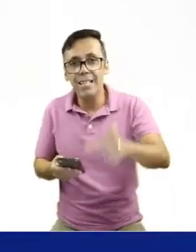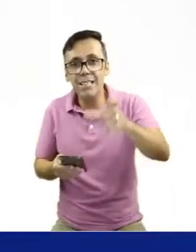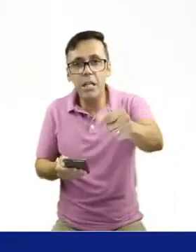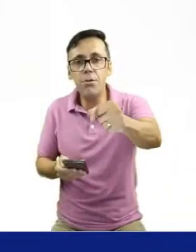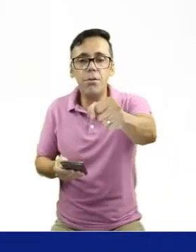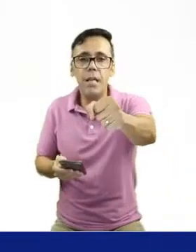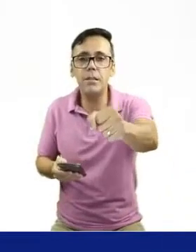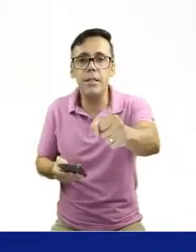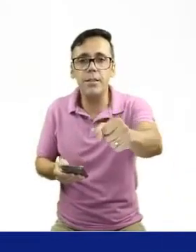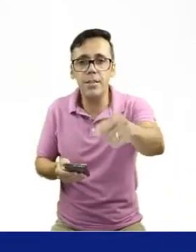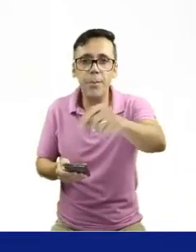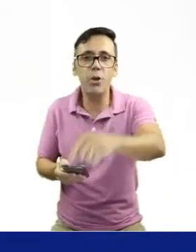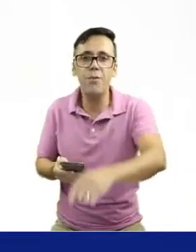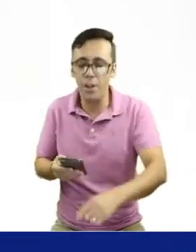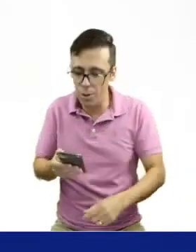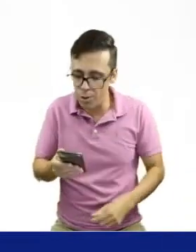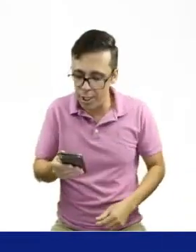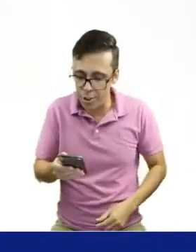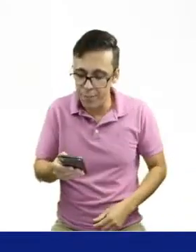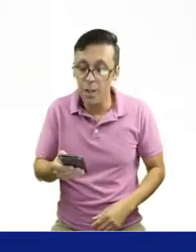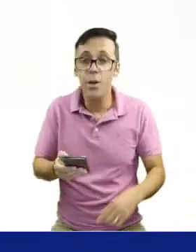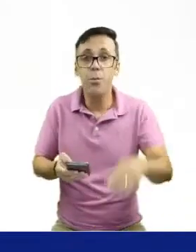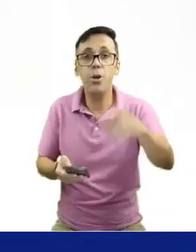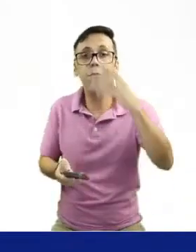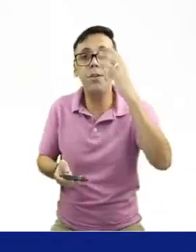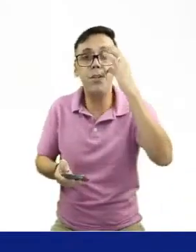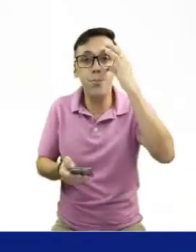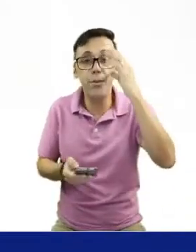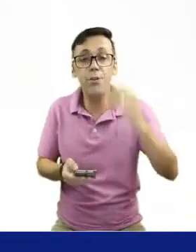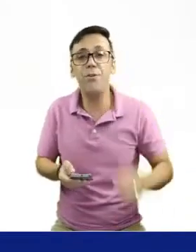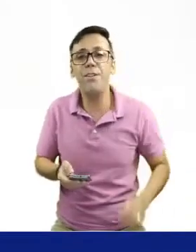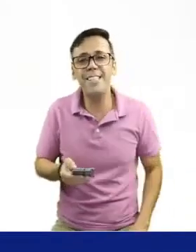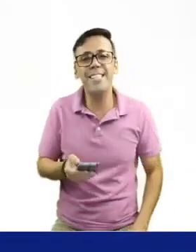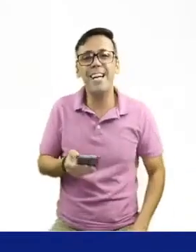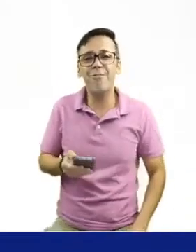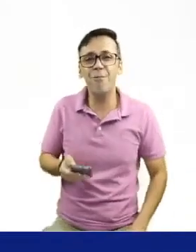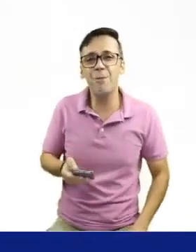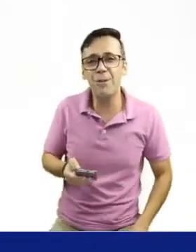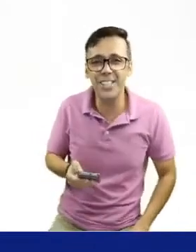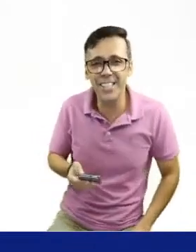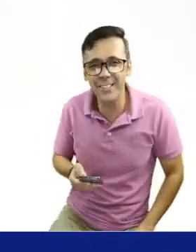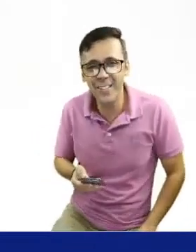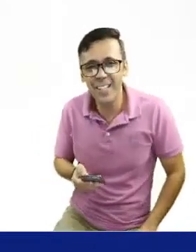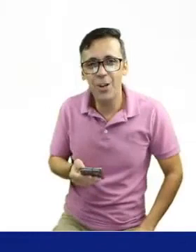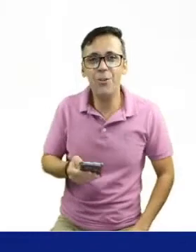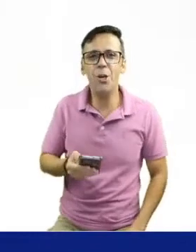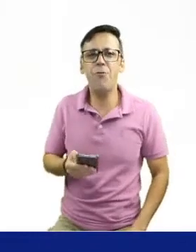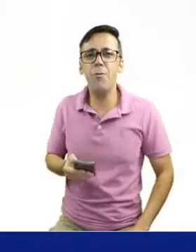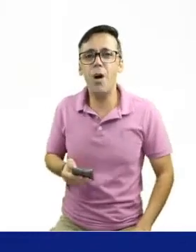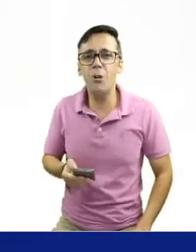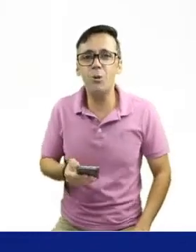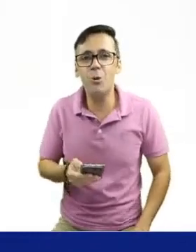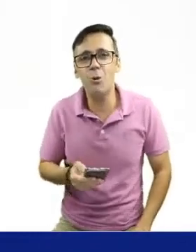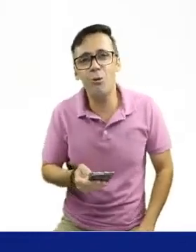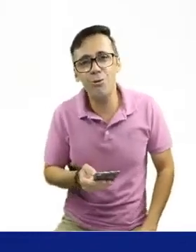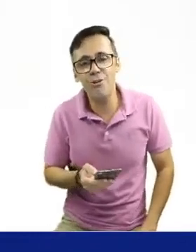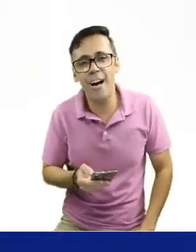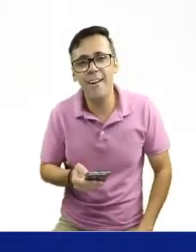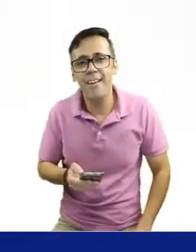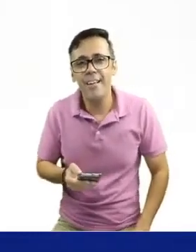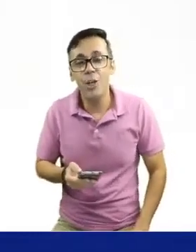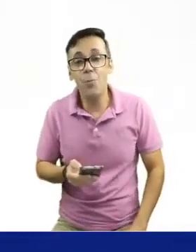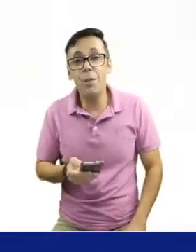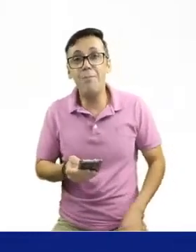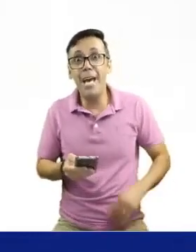homologados dentro dessa lista só que ele tá falando isso gente porque eu fiz isso eu fiz esse desafio com Rodrigo Rodrigo foi o Alan do